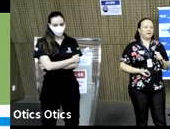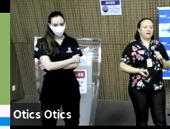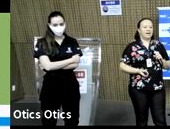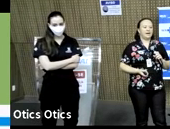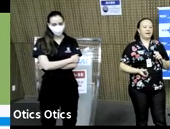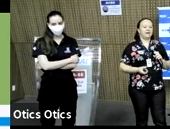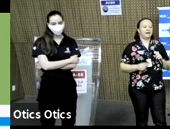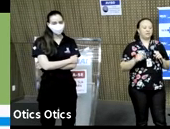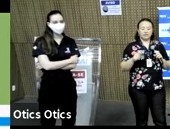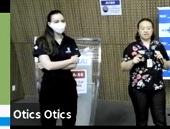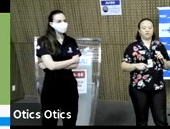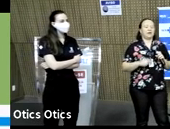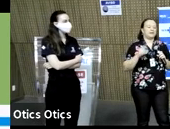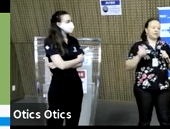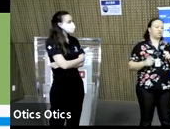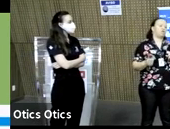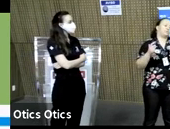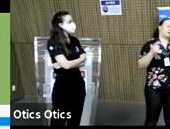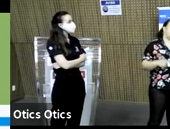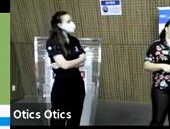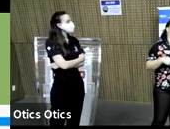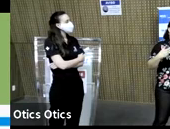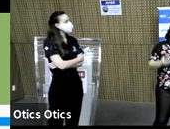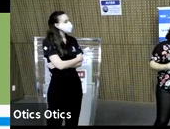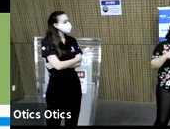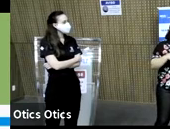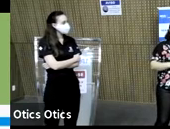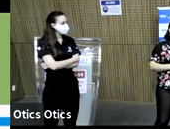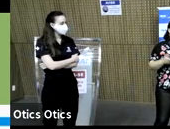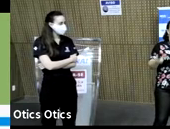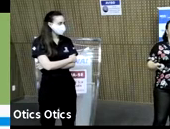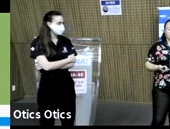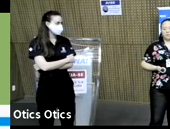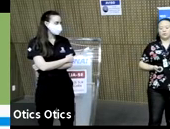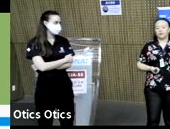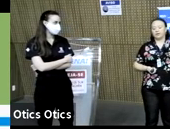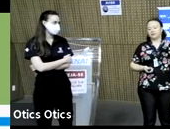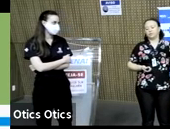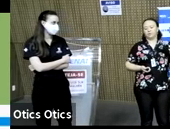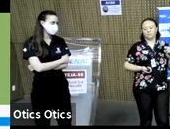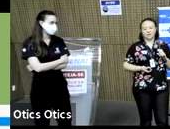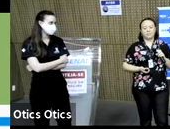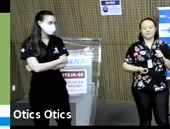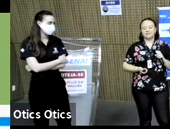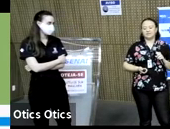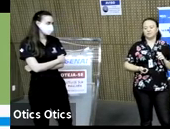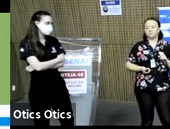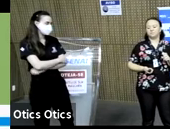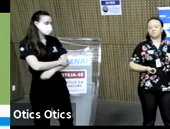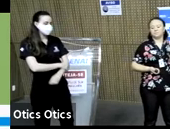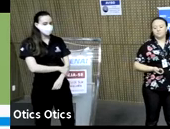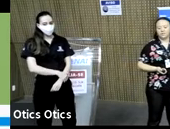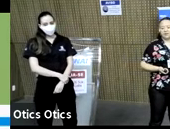também identificar certinho os elogios, as reclamações da caixinha também, para colocar na